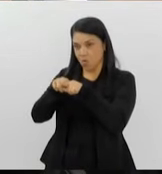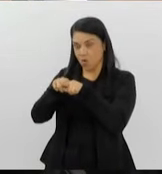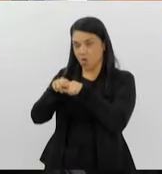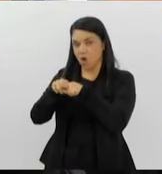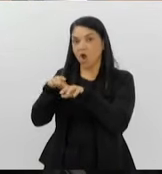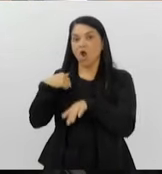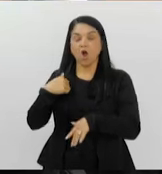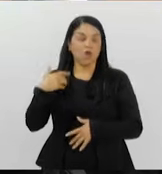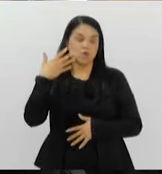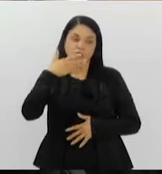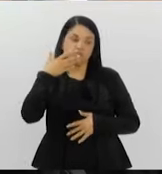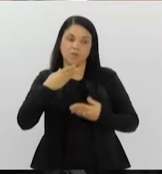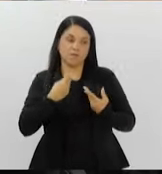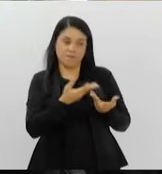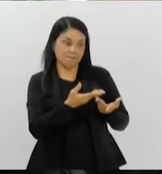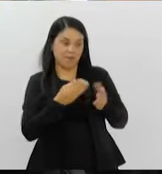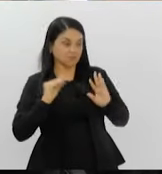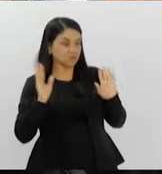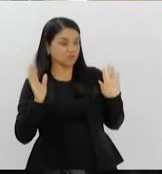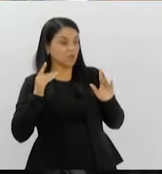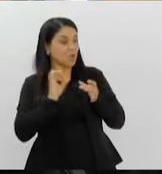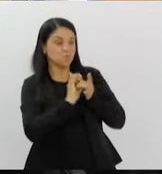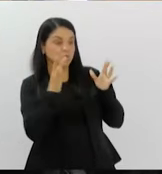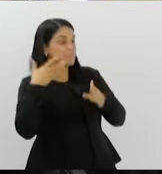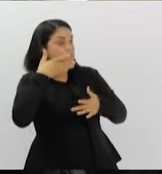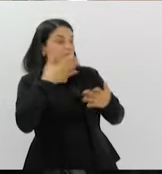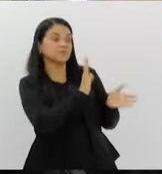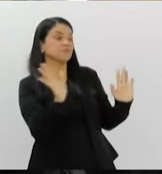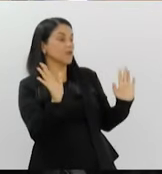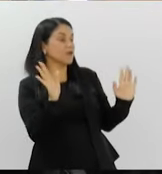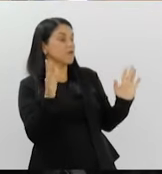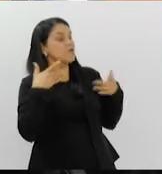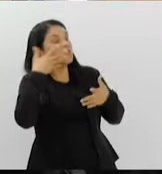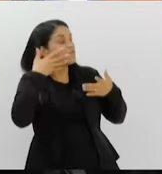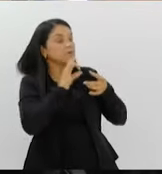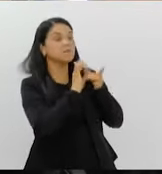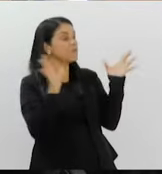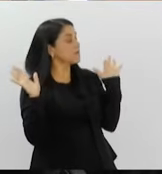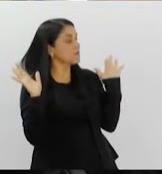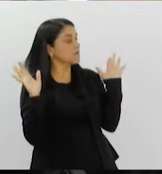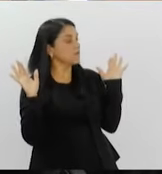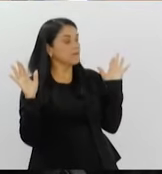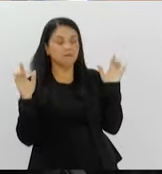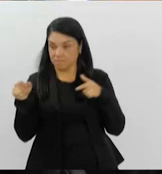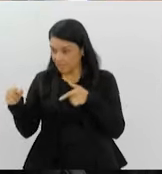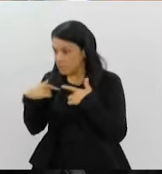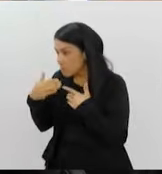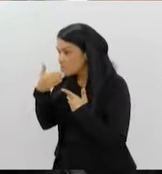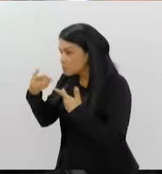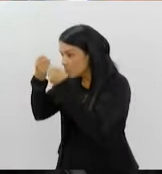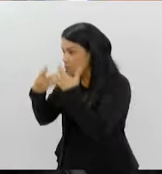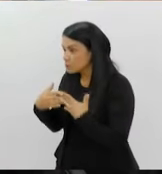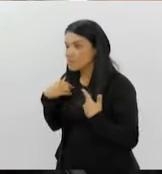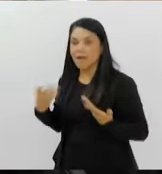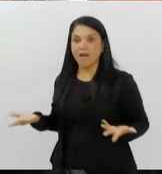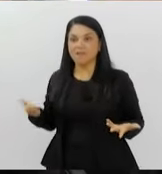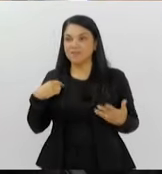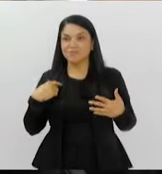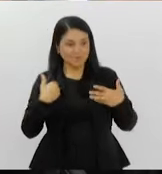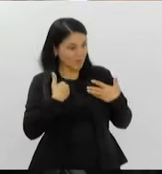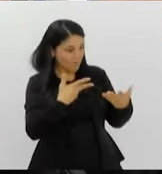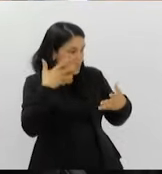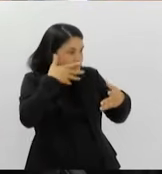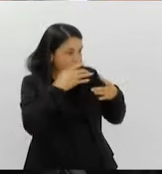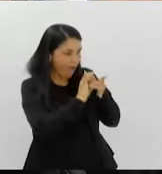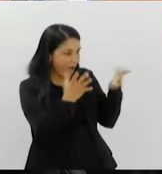ainda. Eu não te dei a parte ainda. Eu não te dei a parte. Eu não te dei a parte. Você viu como é covarde? Pediu para eu explicar, eu quis explicar e não quer deixar. Mas olha só, eu não te